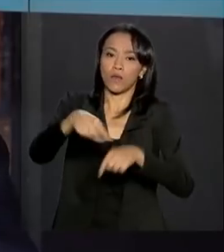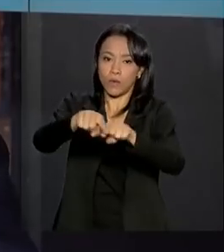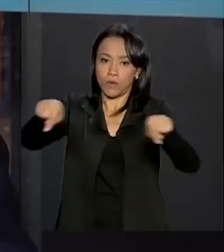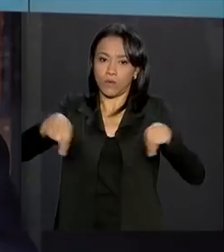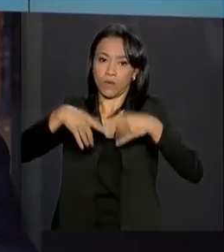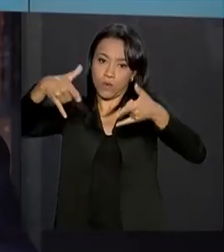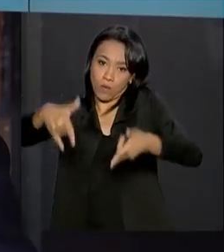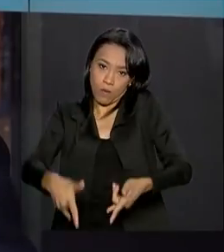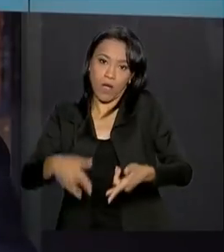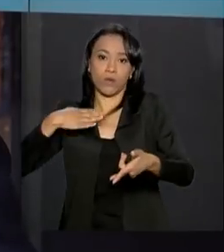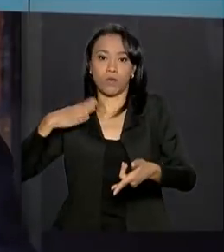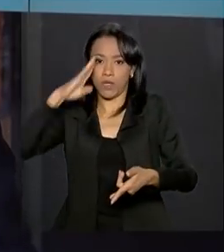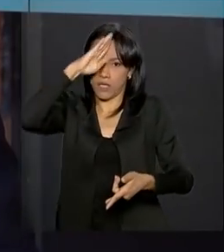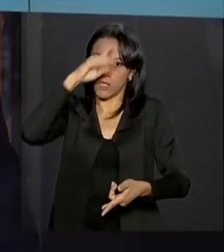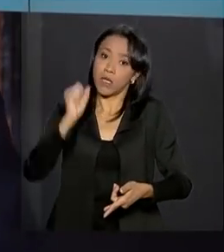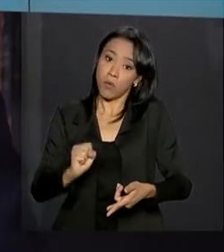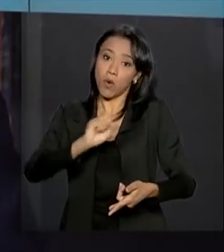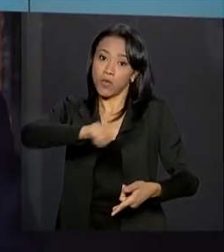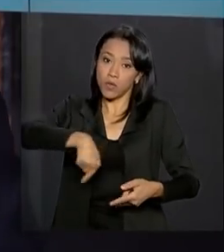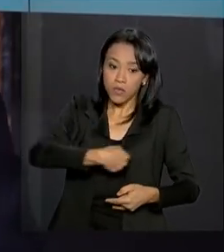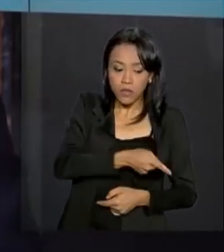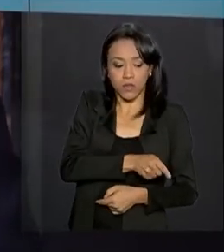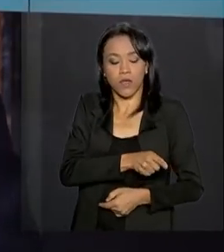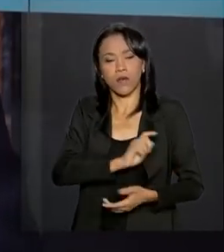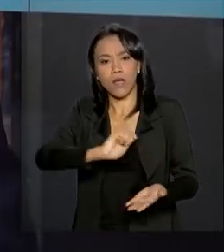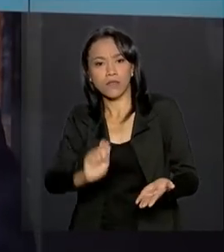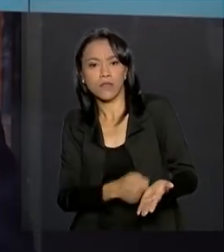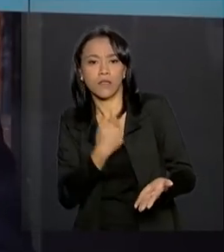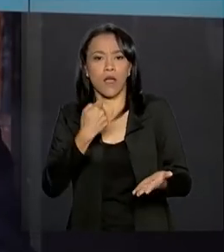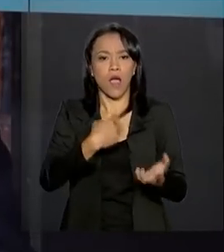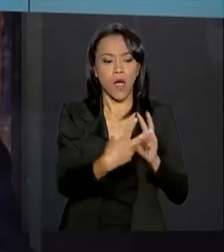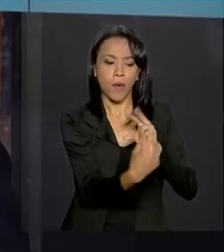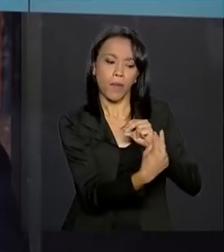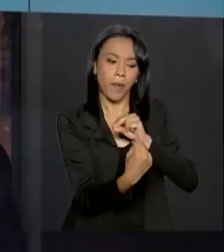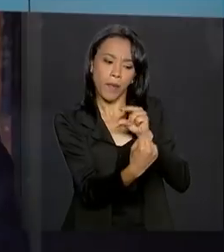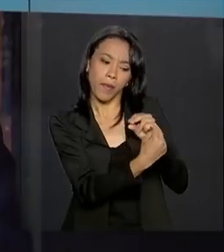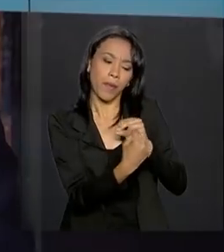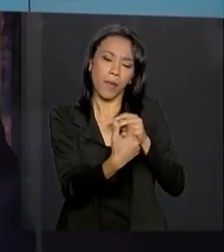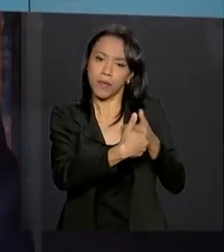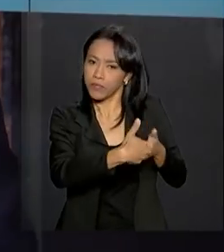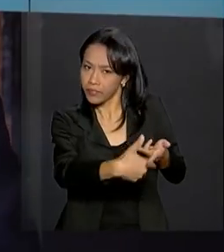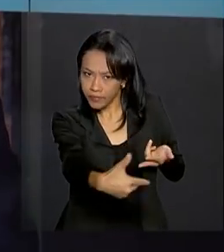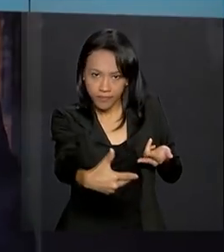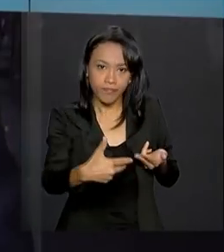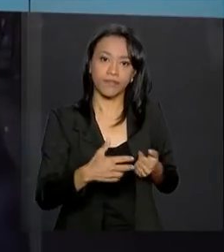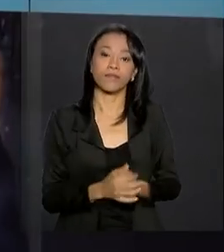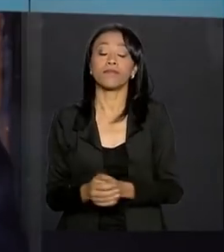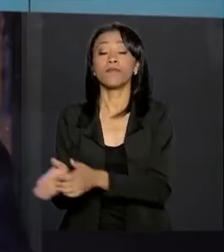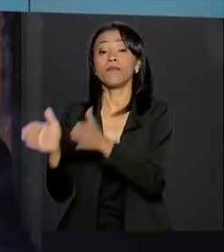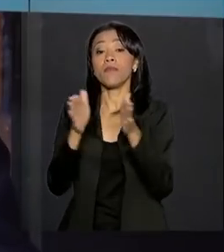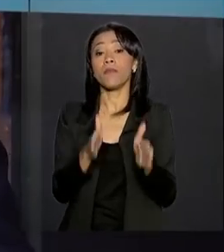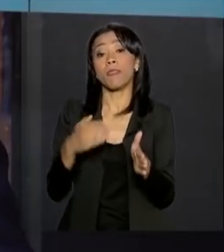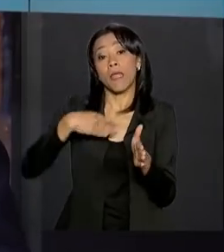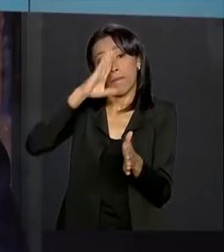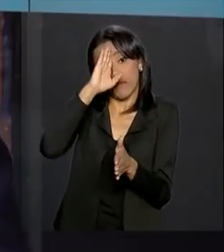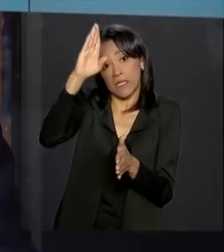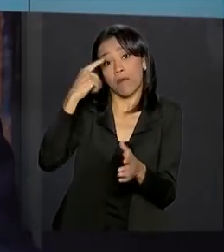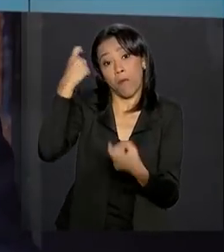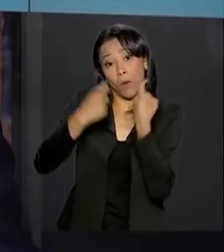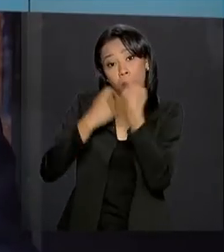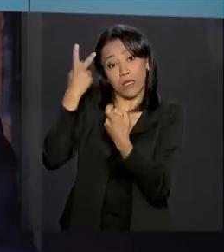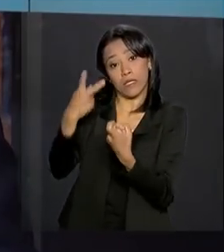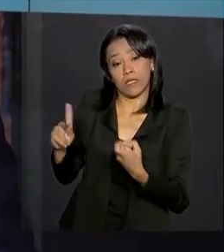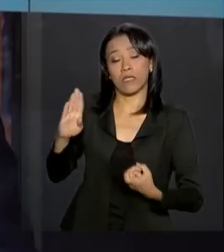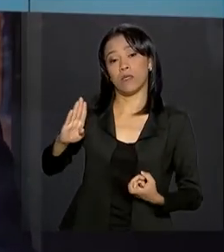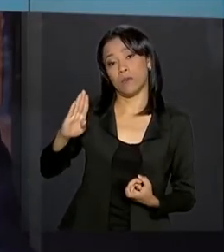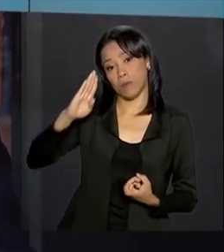Jair Bolsonaro, para que ele possa despachar com os ministros e auxiliares mais próximos. Uma das principais preocupações de Jair